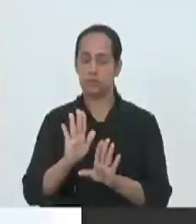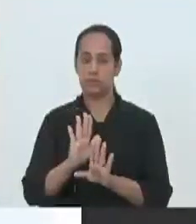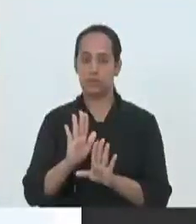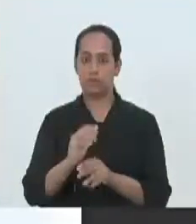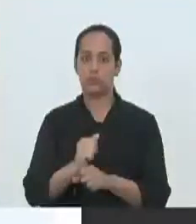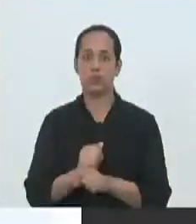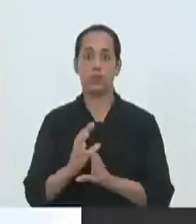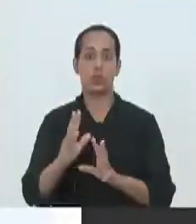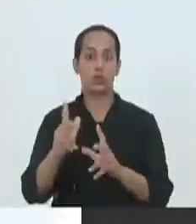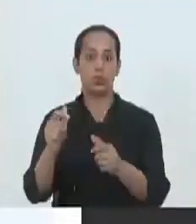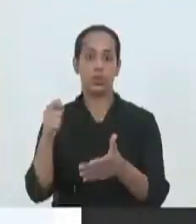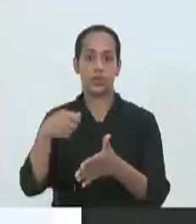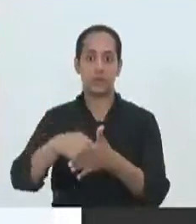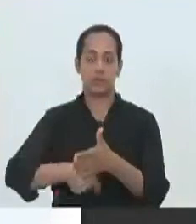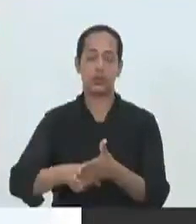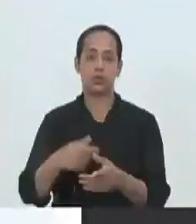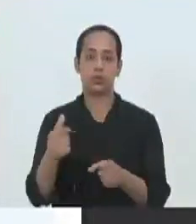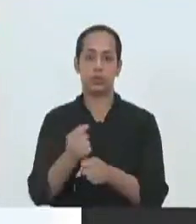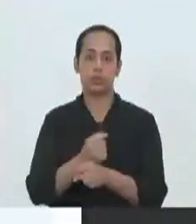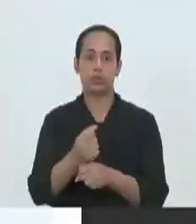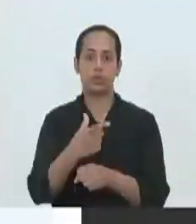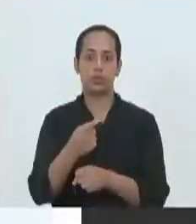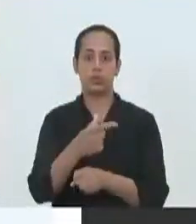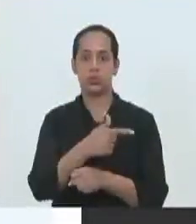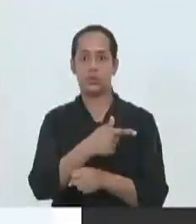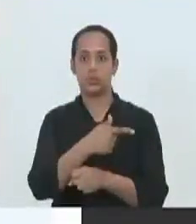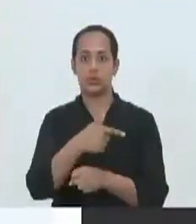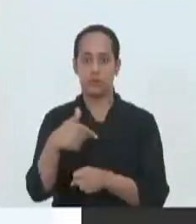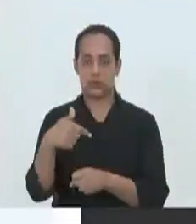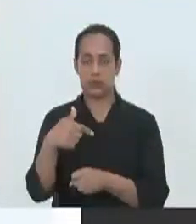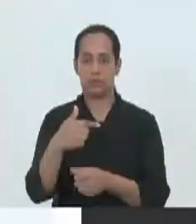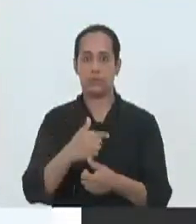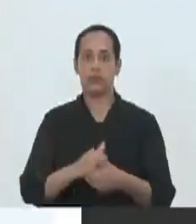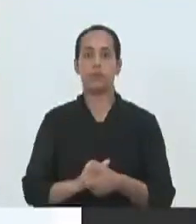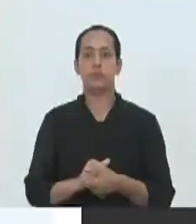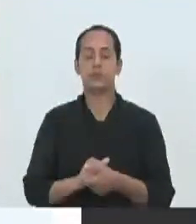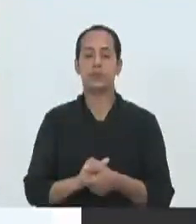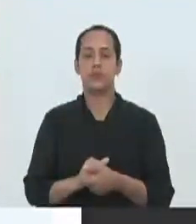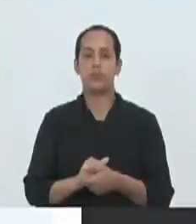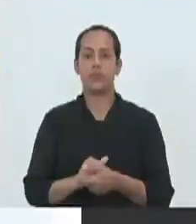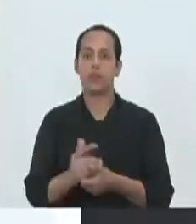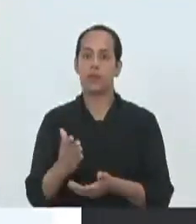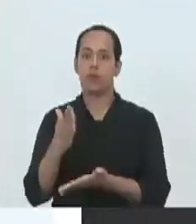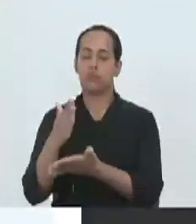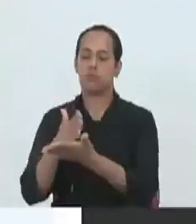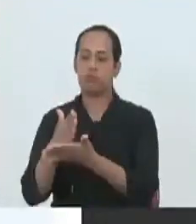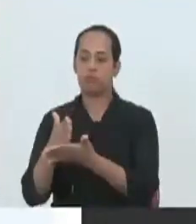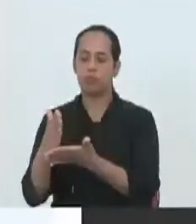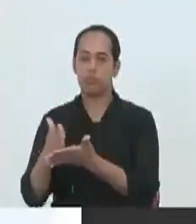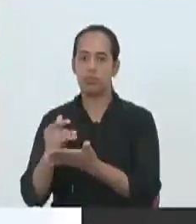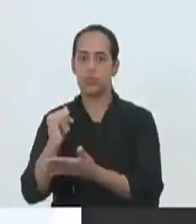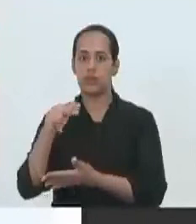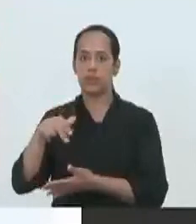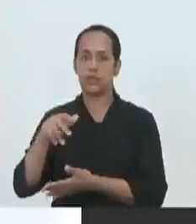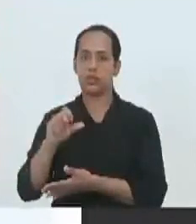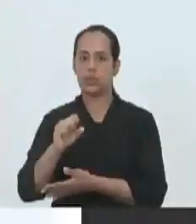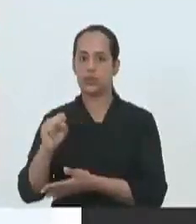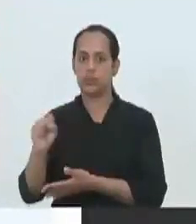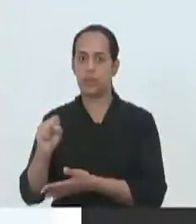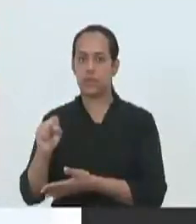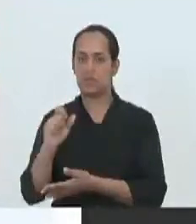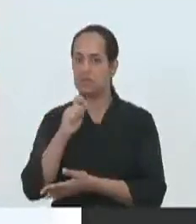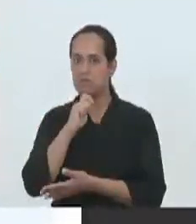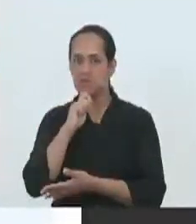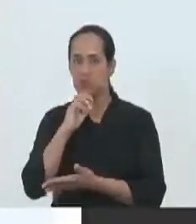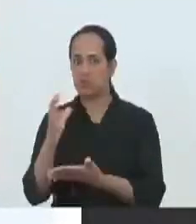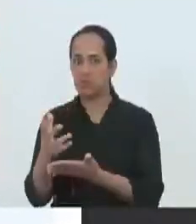2017 foi como a gente conseguiu recobrar as cnds Então a gente tem parcelamento de INSS que não tinha sido recolhido anos anteriores